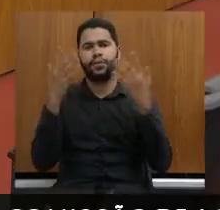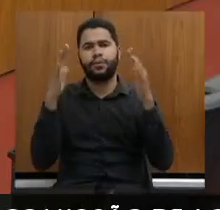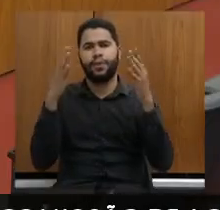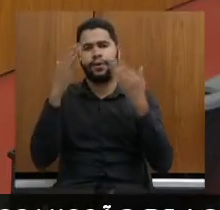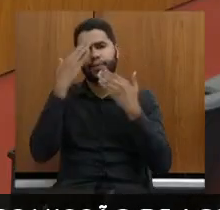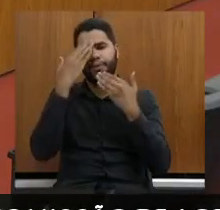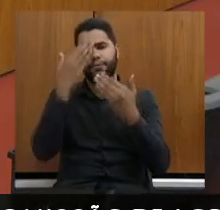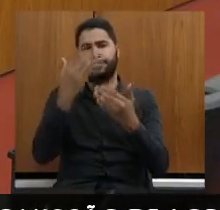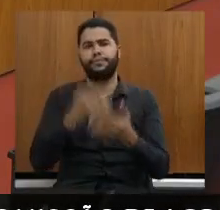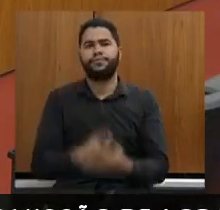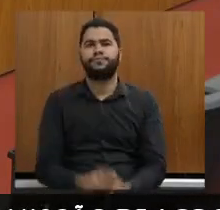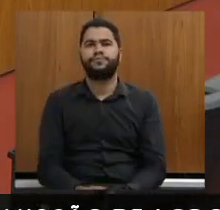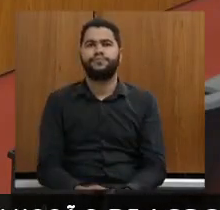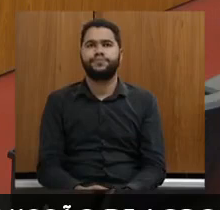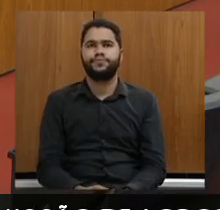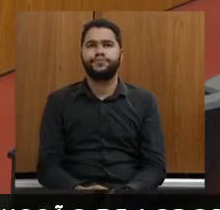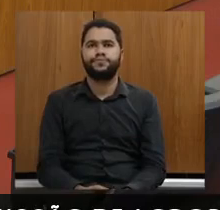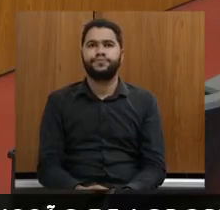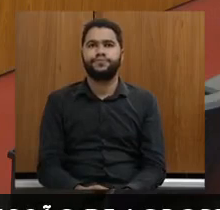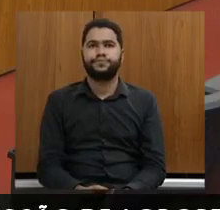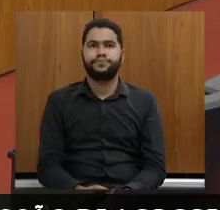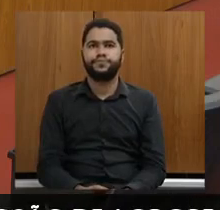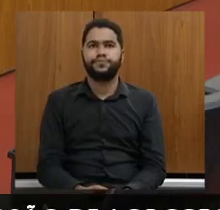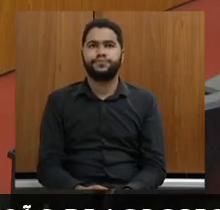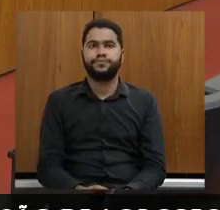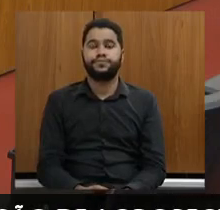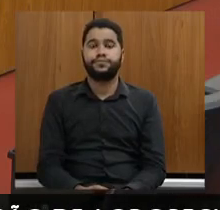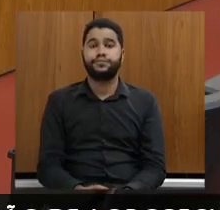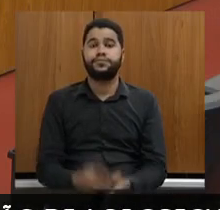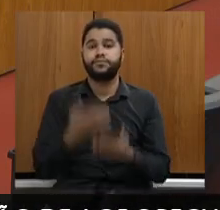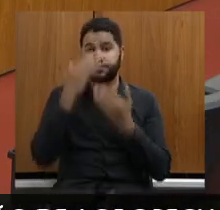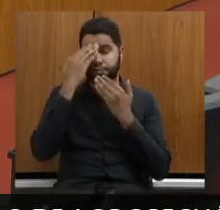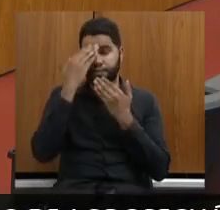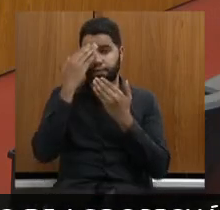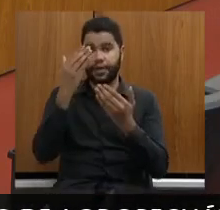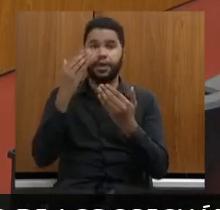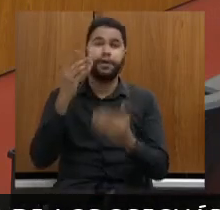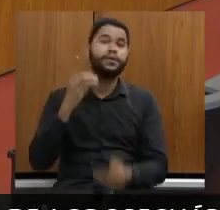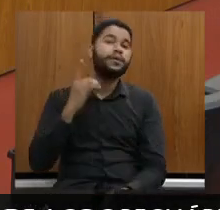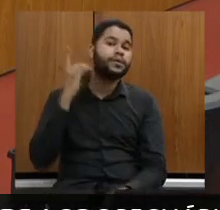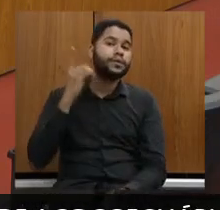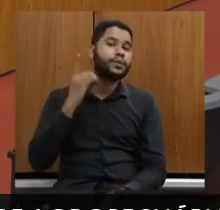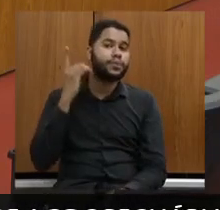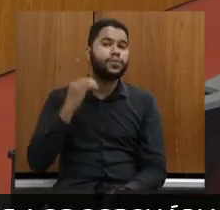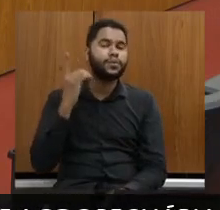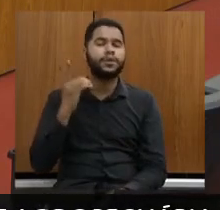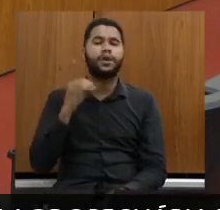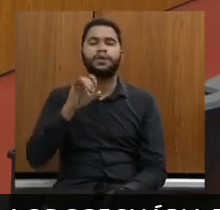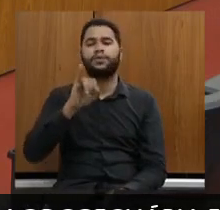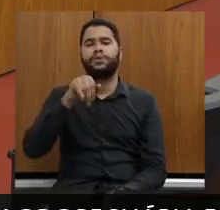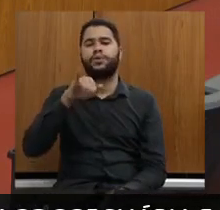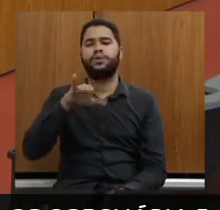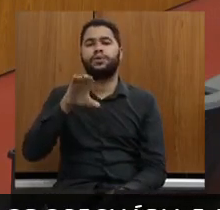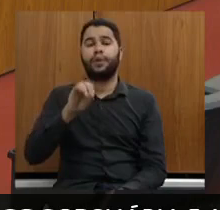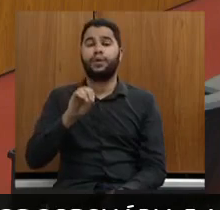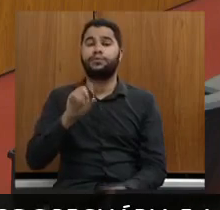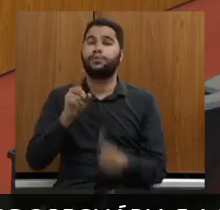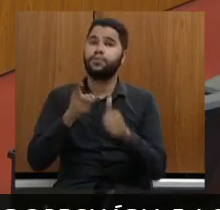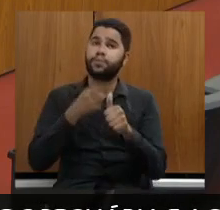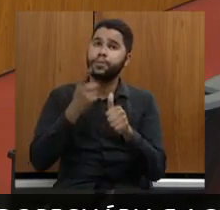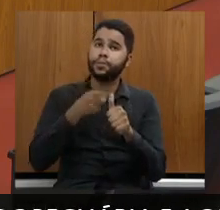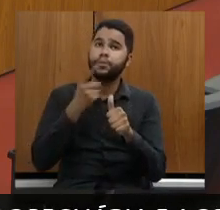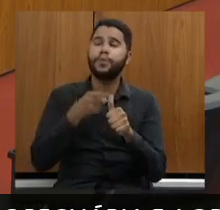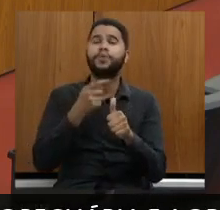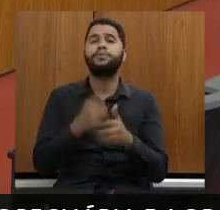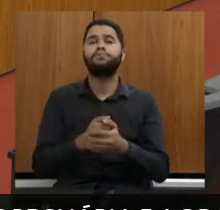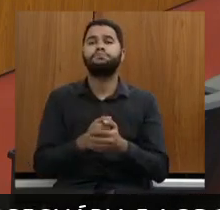Obrigado cara com a palavra muito obrigada Deputado Inácio primeiramente